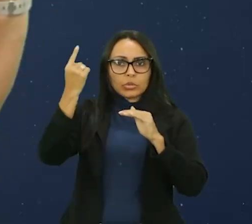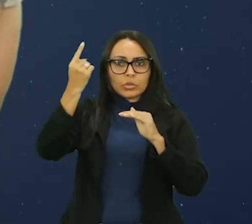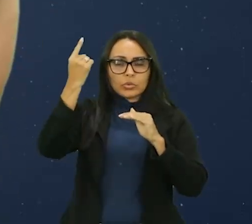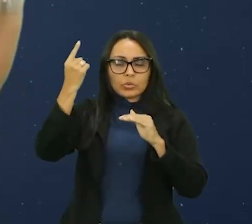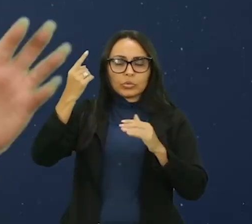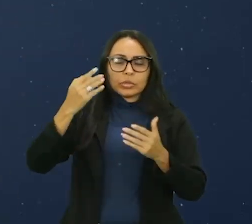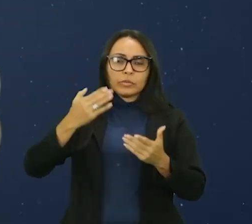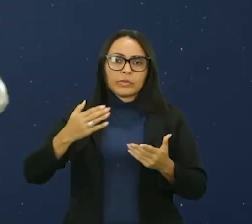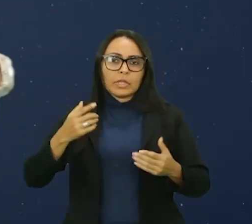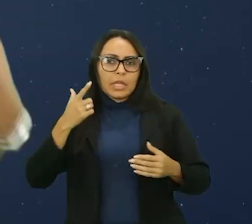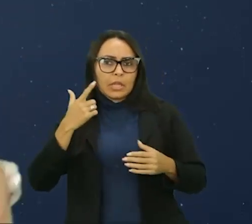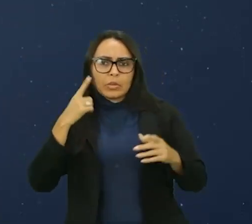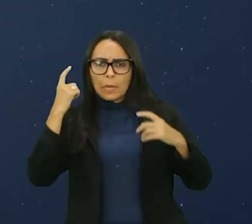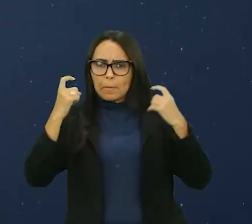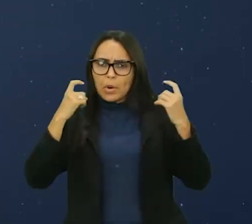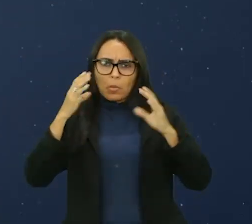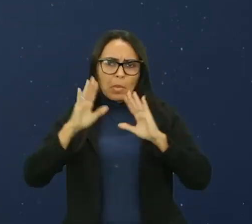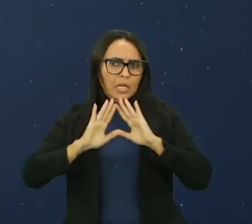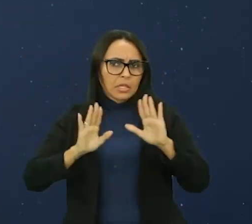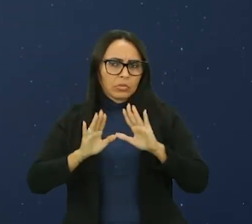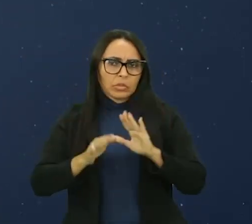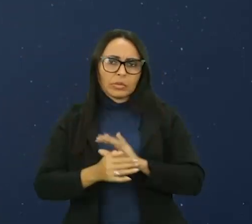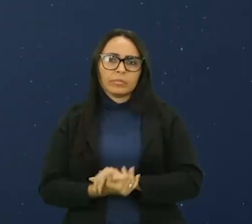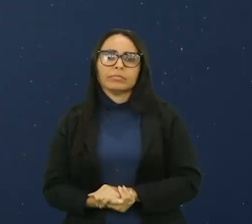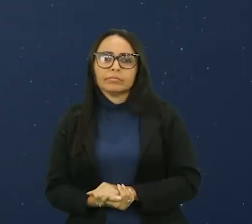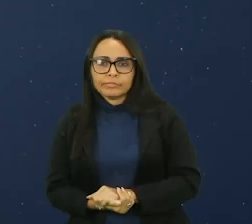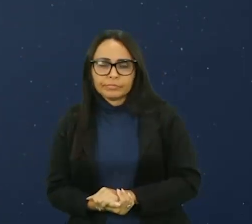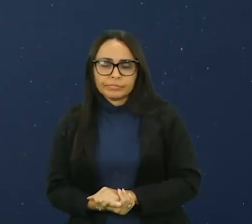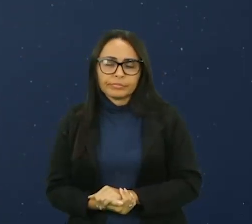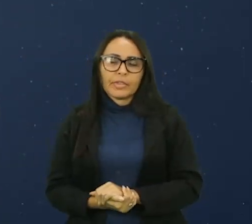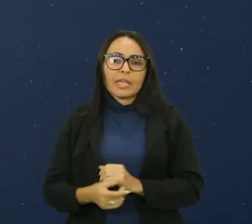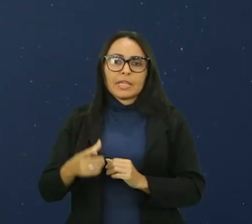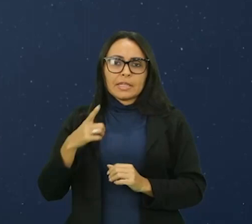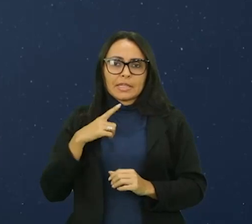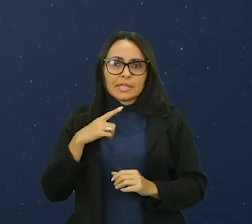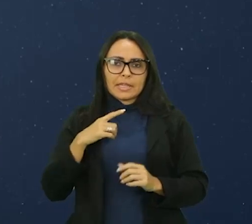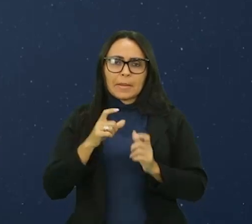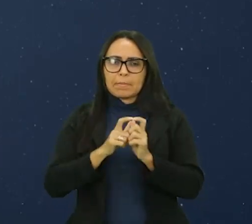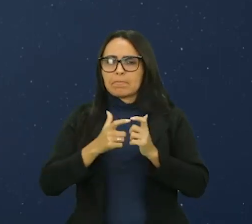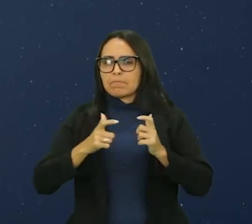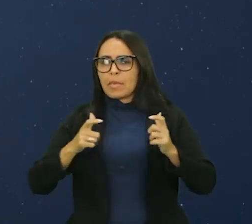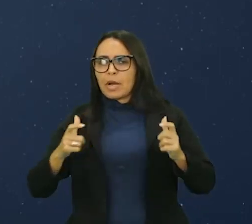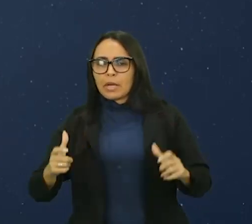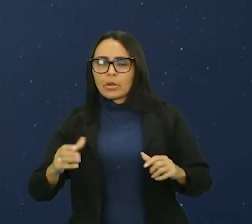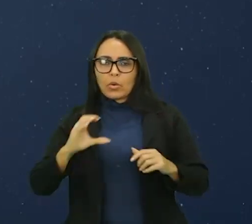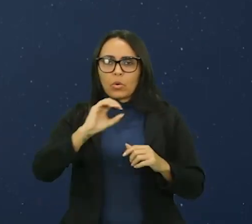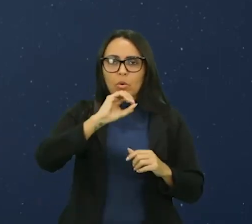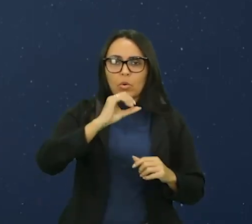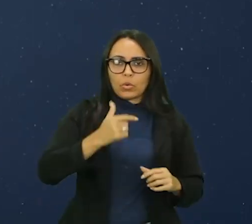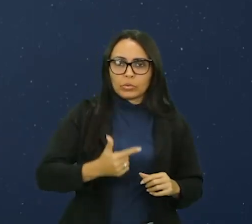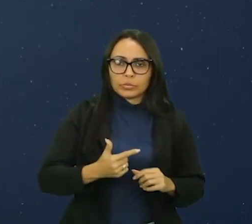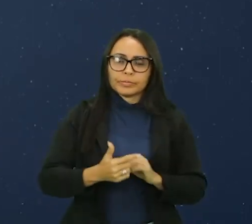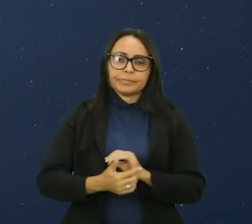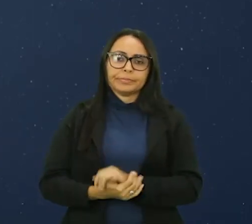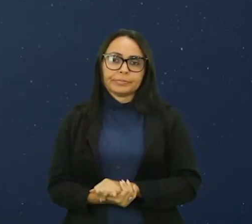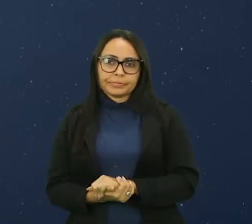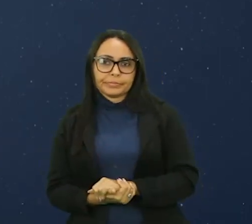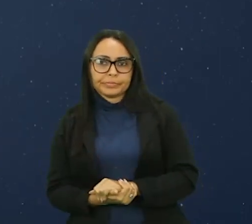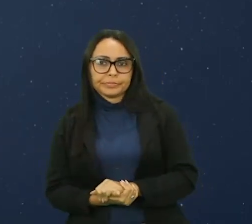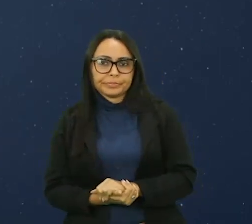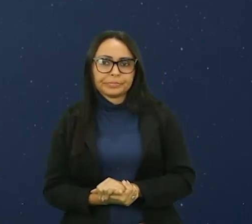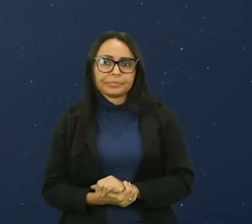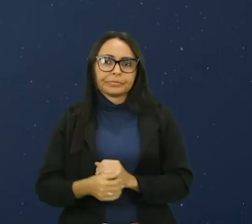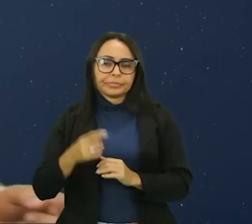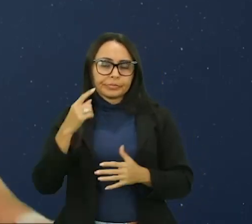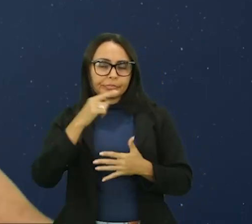mar, você não tem essa preocupação porque você vai ter bastante oxigênio aí. Então, se liga que a pressão atmosférica é um